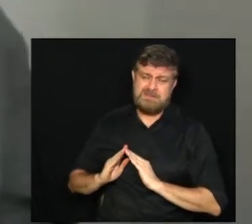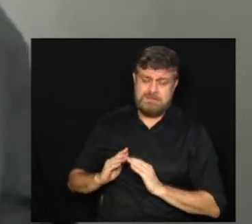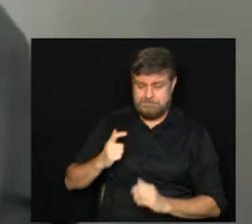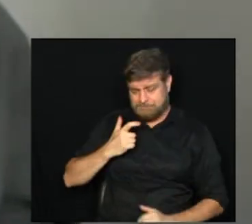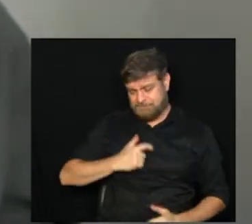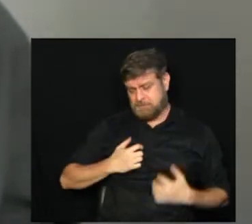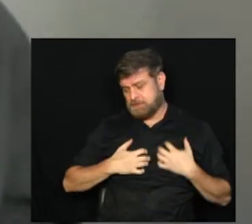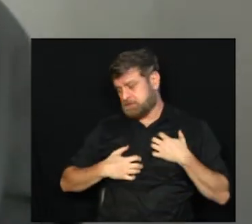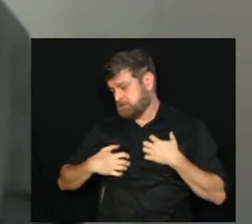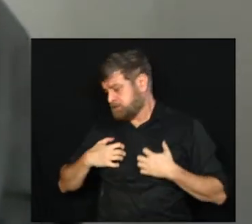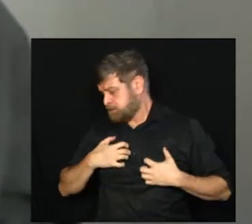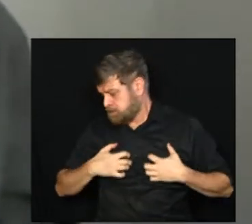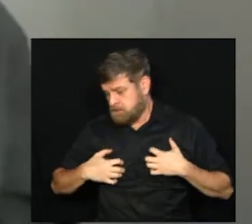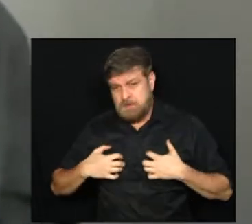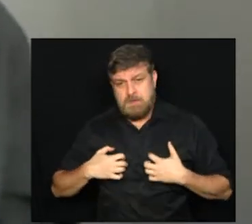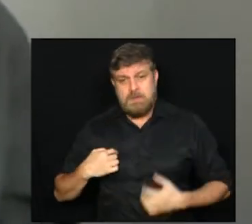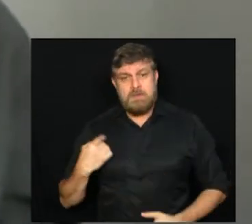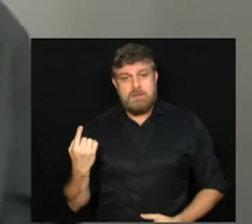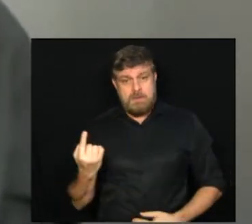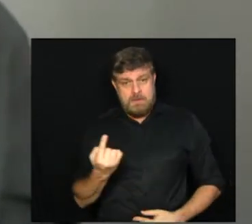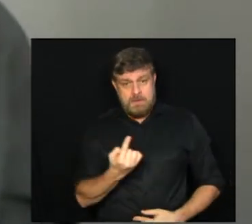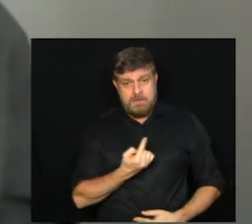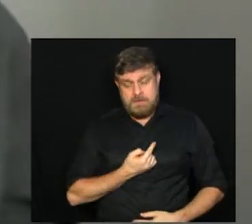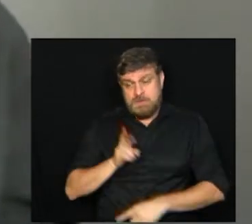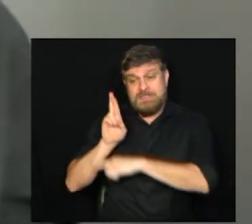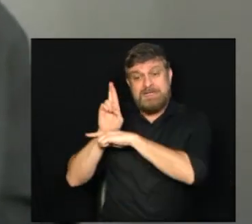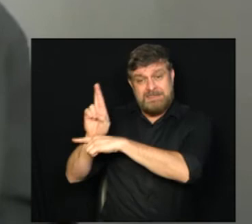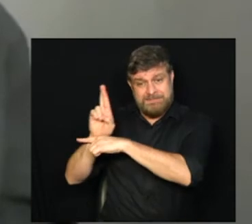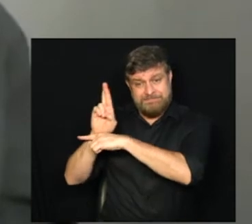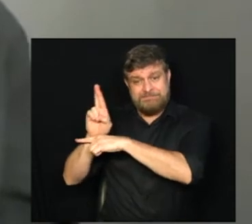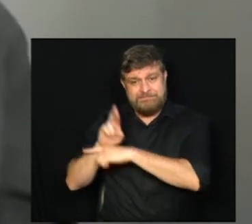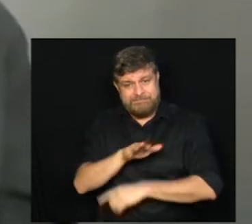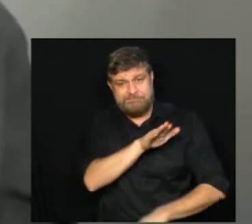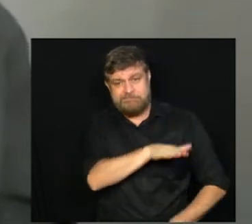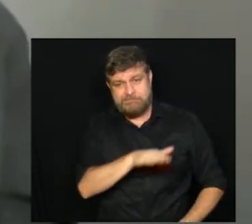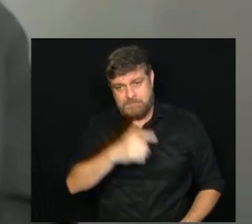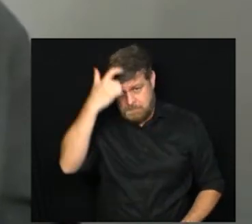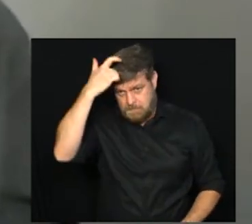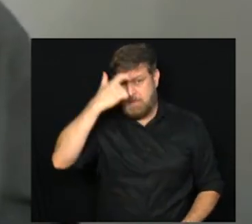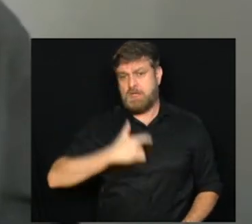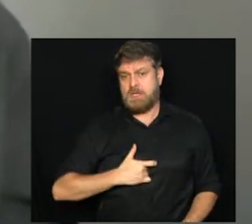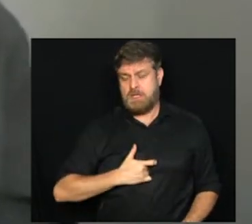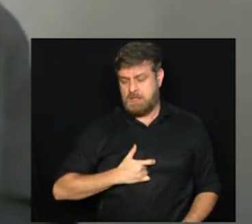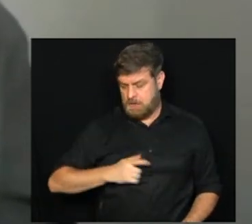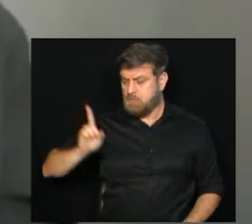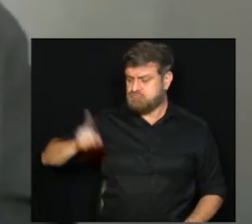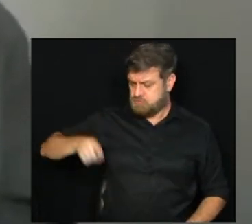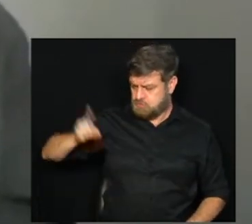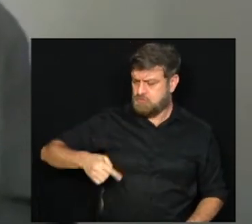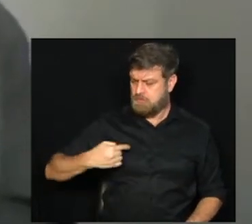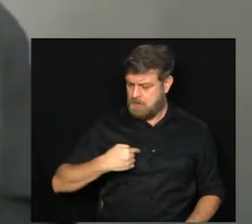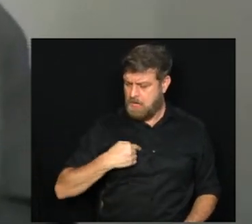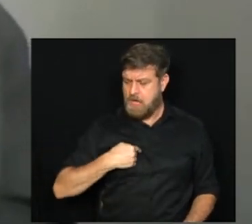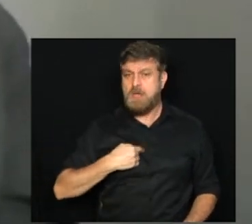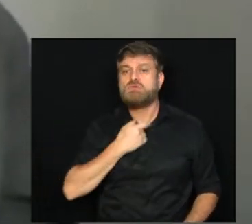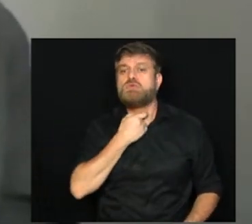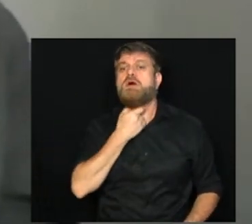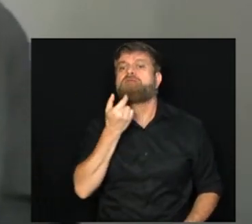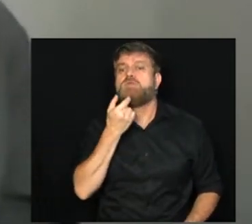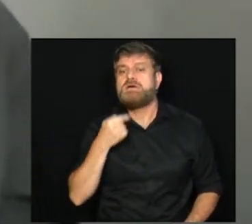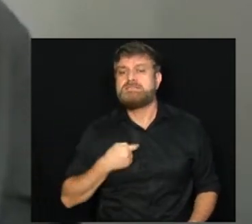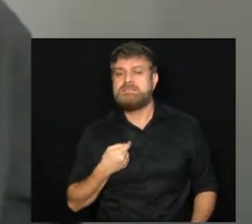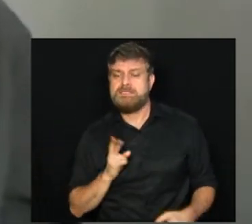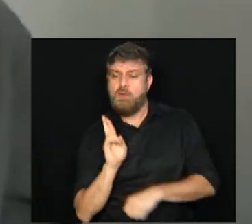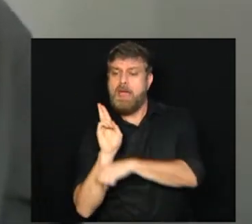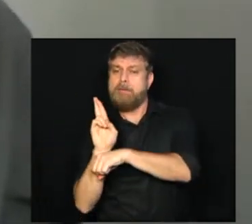trago essa fala. Nós somos a voz dessas crianças, né? Eu faço questão de dizer, eu sou a voz delas. Eu